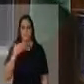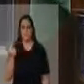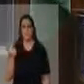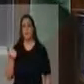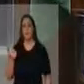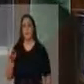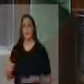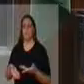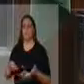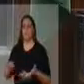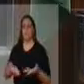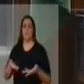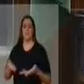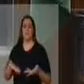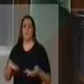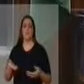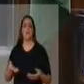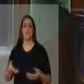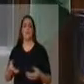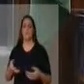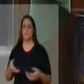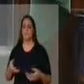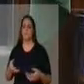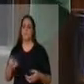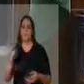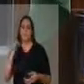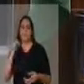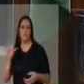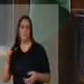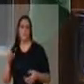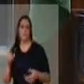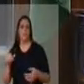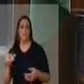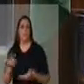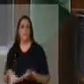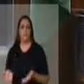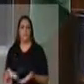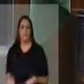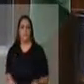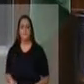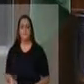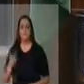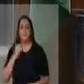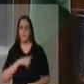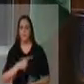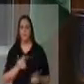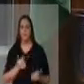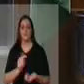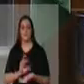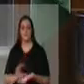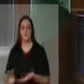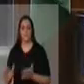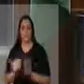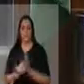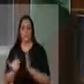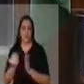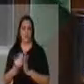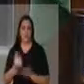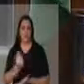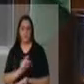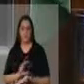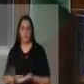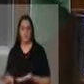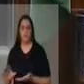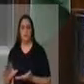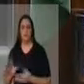Maranhão fica para todos os anos seguintes. Então, nós conseguimos aumentar o recurso para o Maranhão, conseguimos incorporar